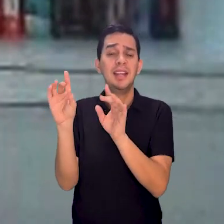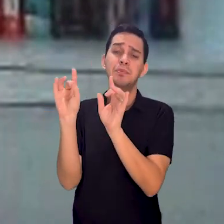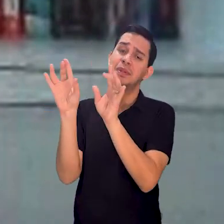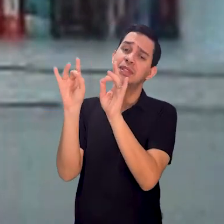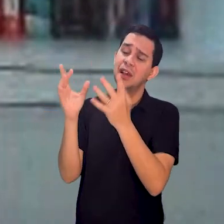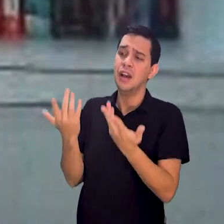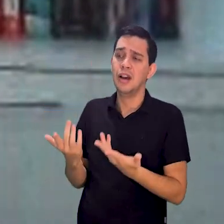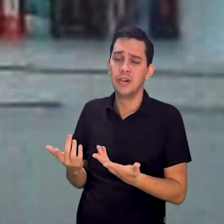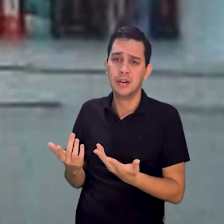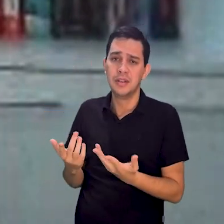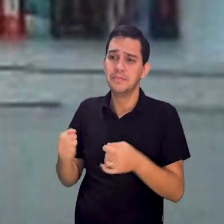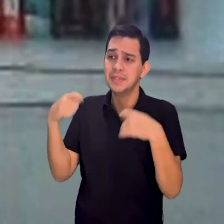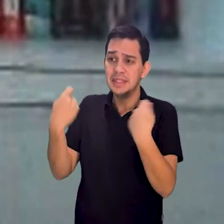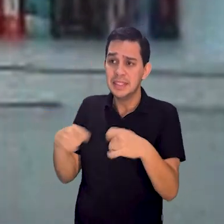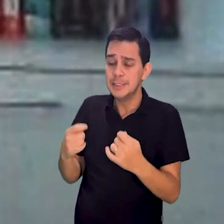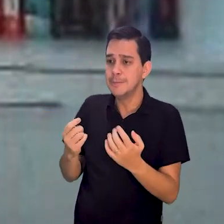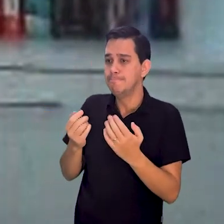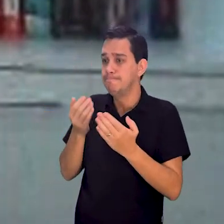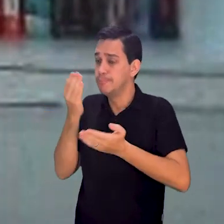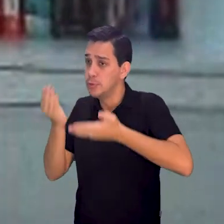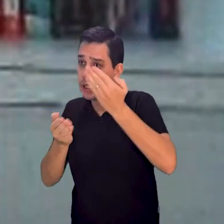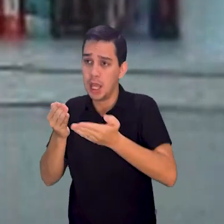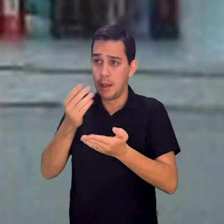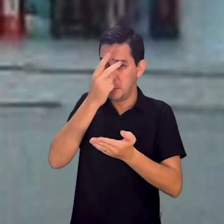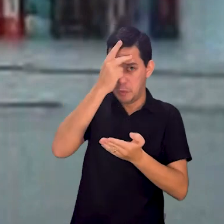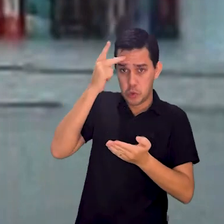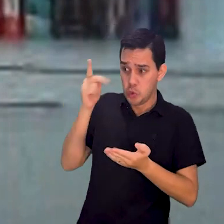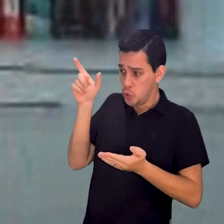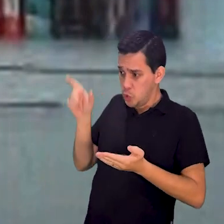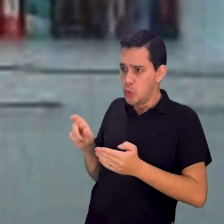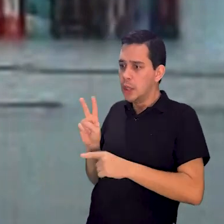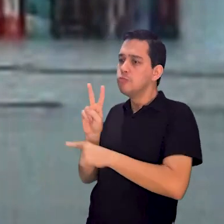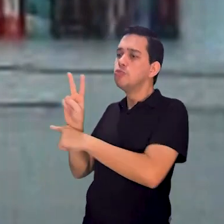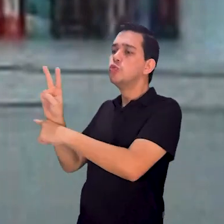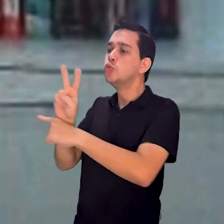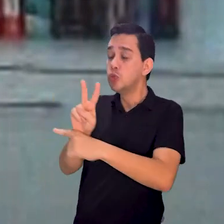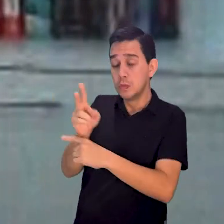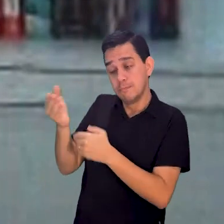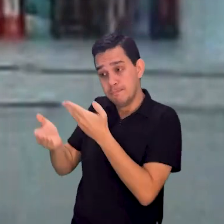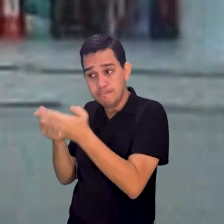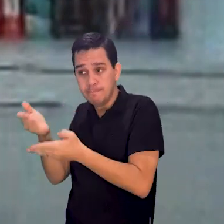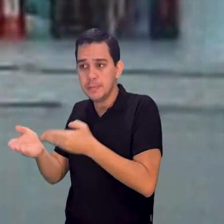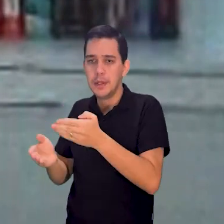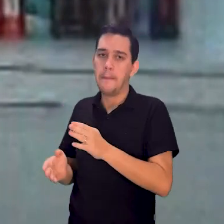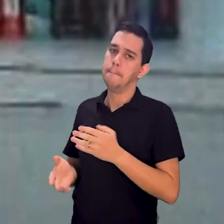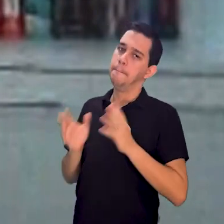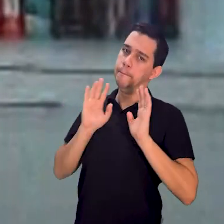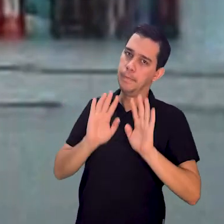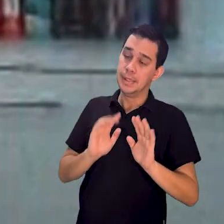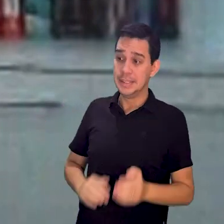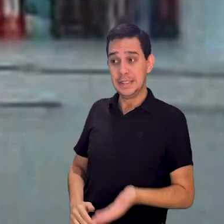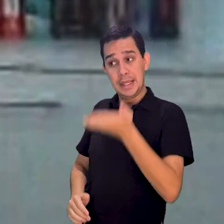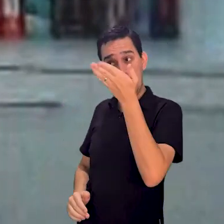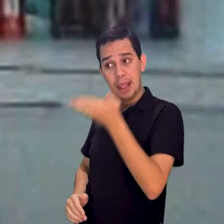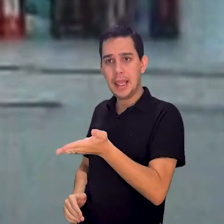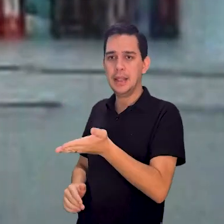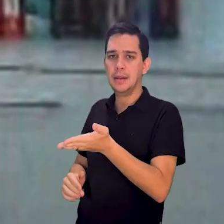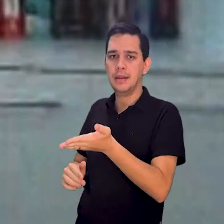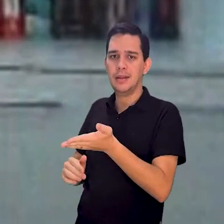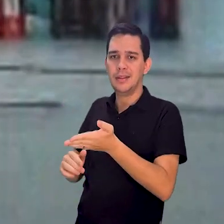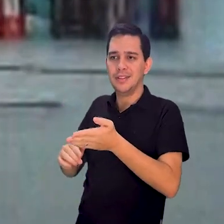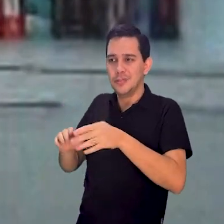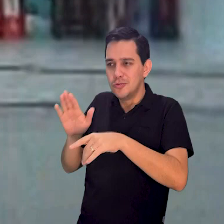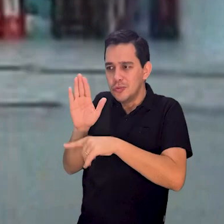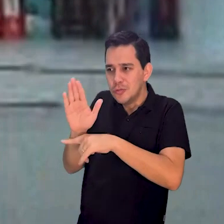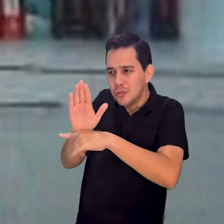uma pessoa que tem uma condição especial, que ele realmente precisa talvez de um cuidador, de alguém que o acompanhe, que o auxilie, mas que